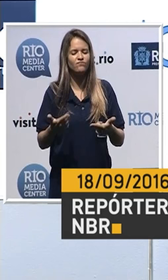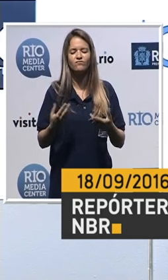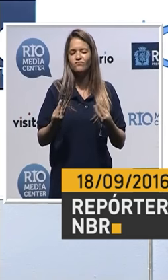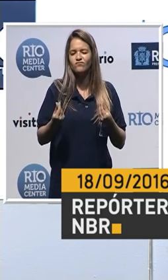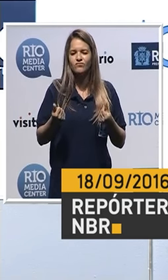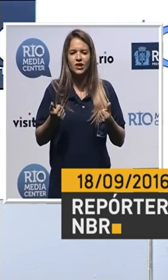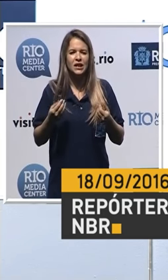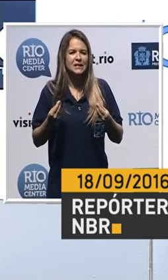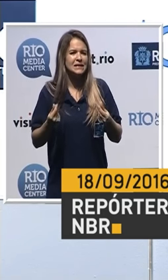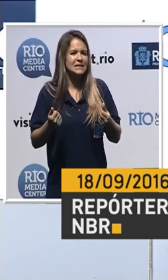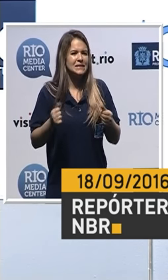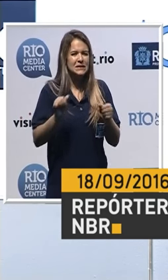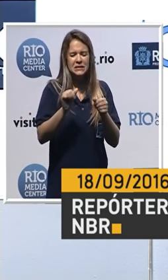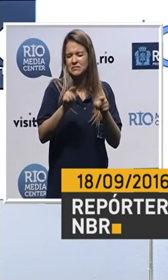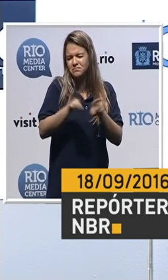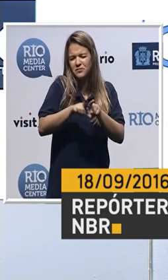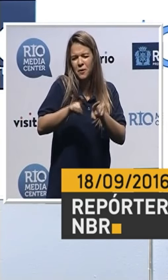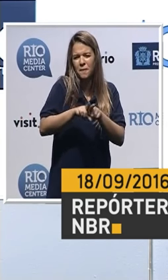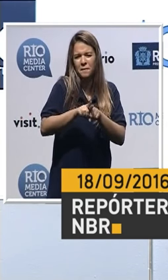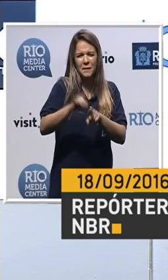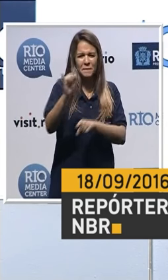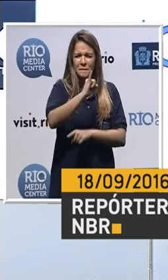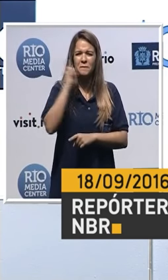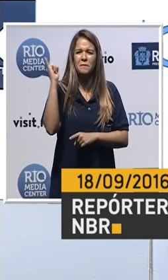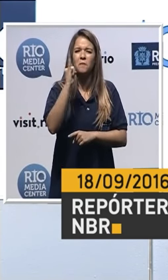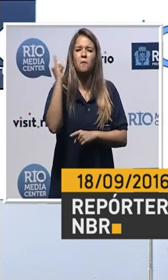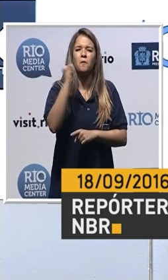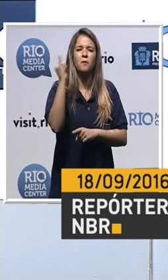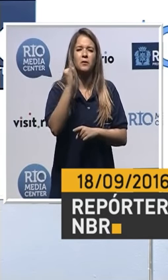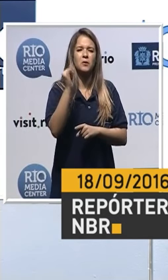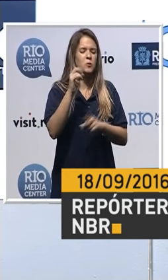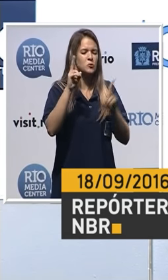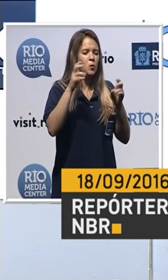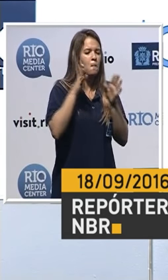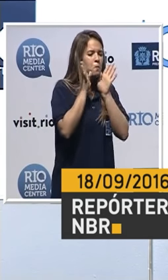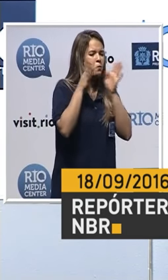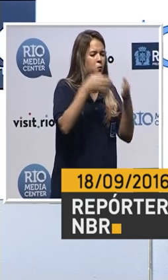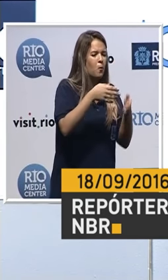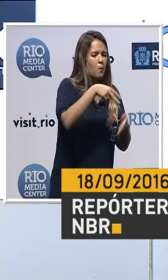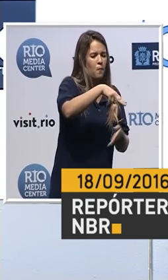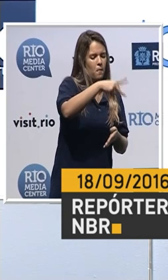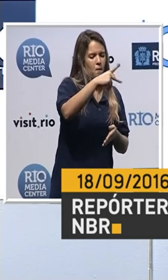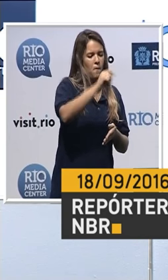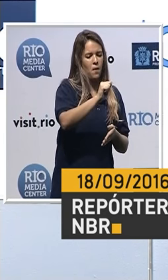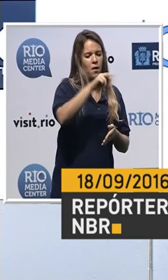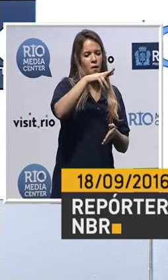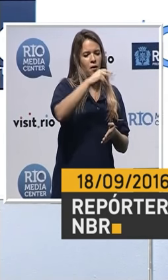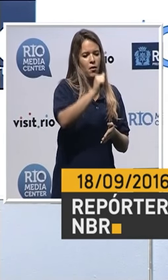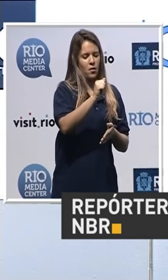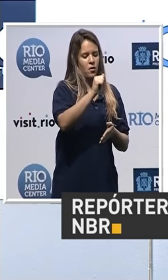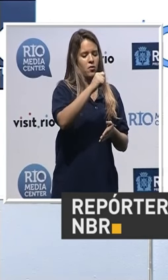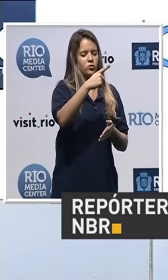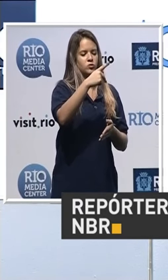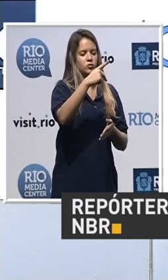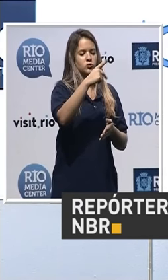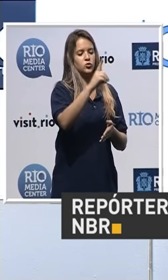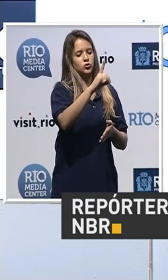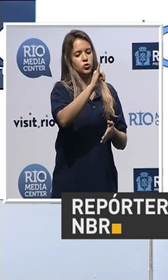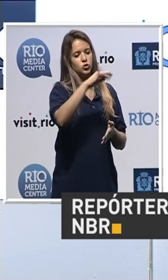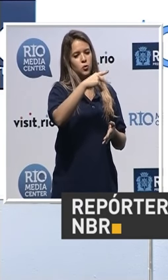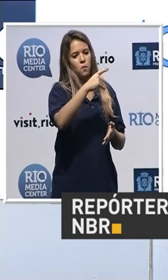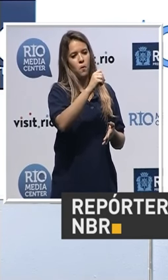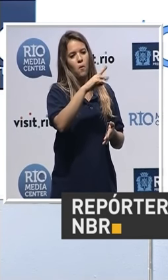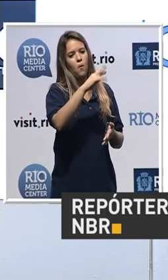razão de ser do paradesporto e razão de ser também do esporte, onde os exemplos de superação,